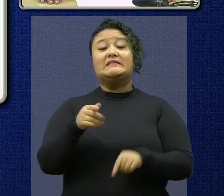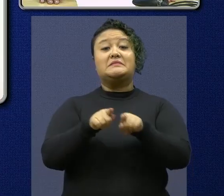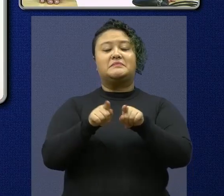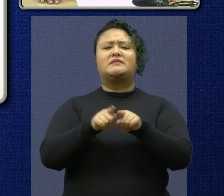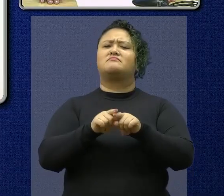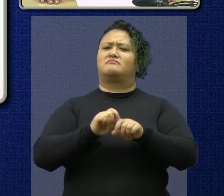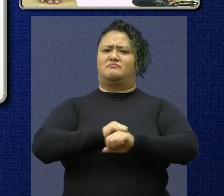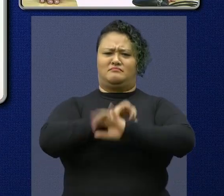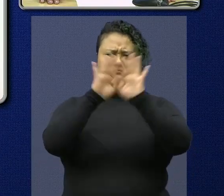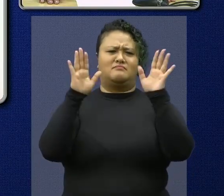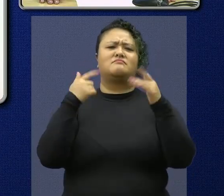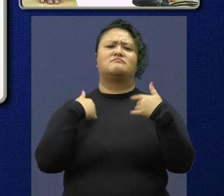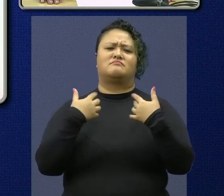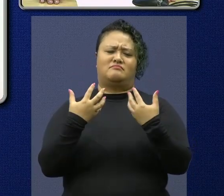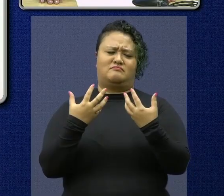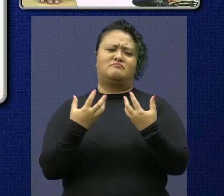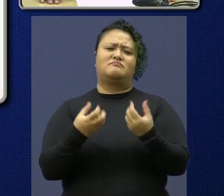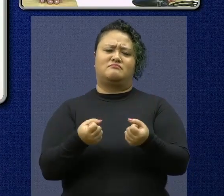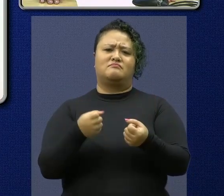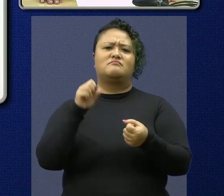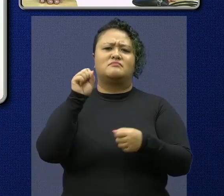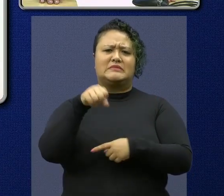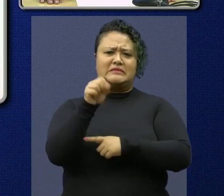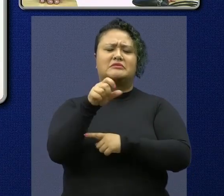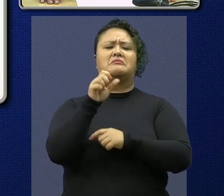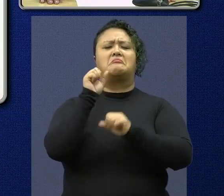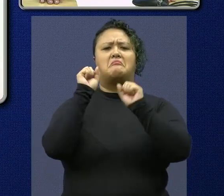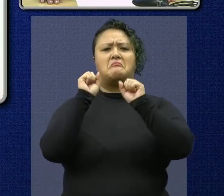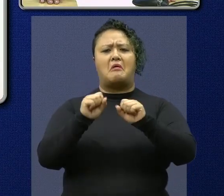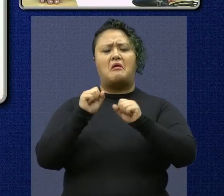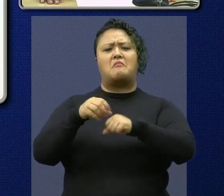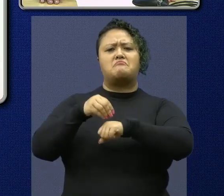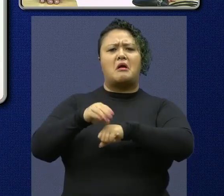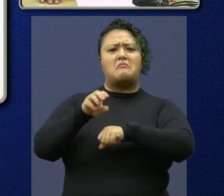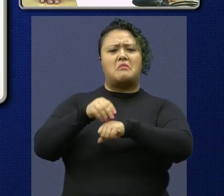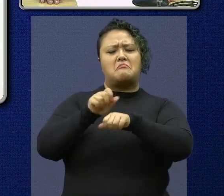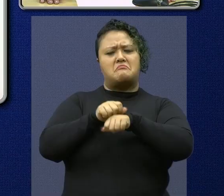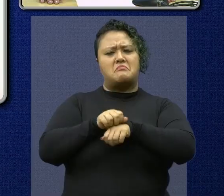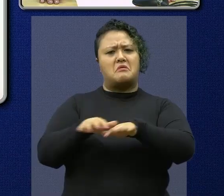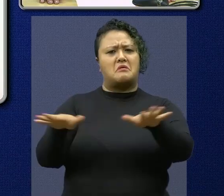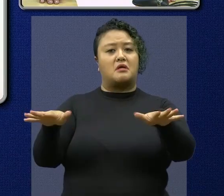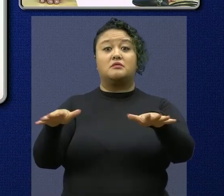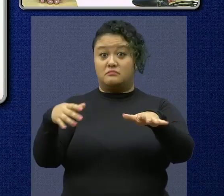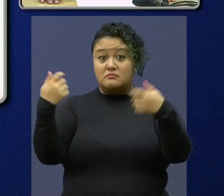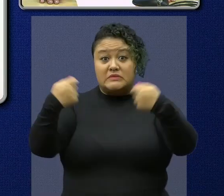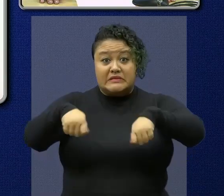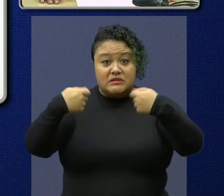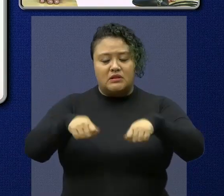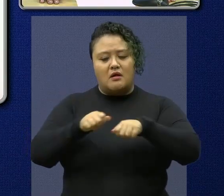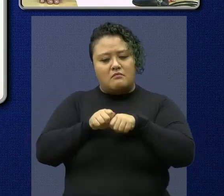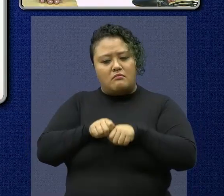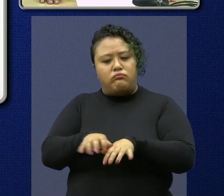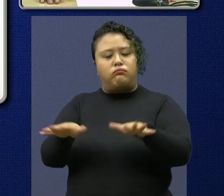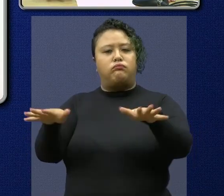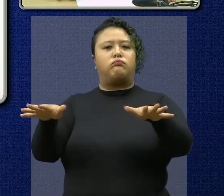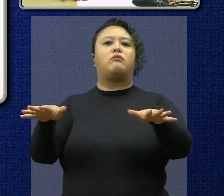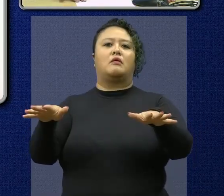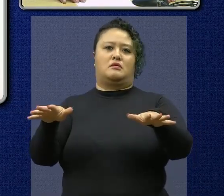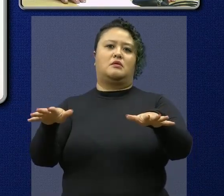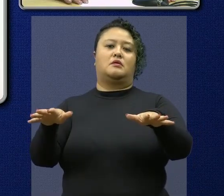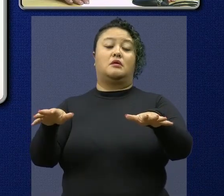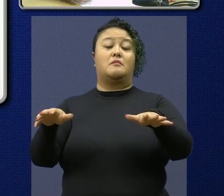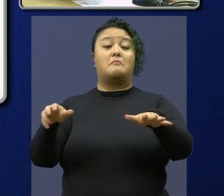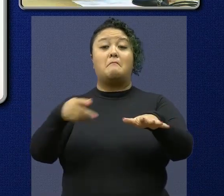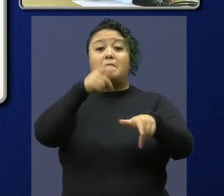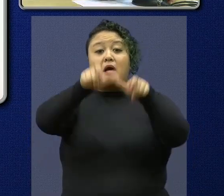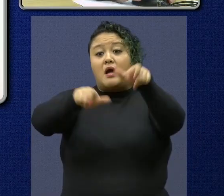concessão, com toda a permissão aí, né, para divulgar mesmo. Eu acho que é isso mesmo, tem que divulgar bastante, chegar quanto